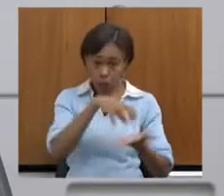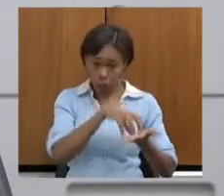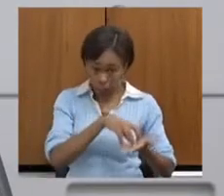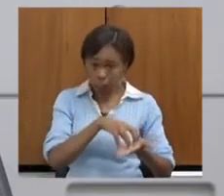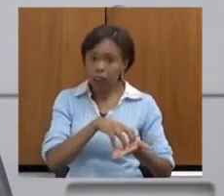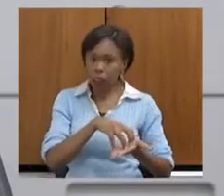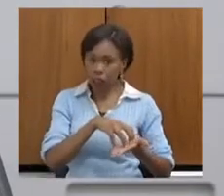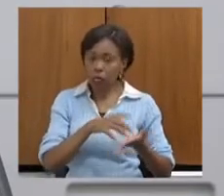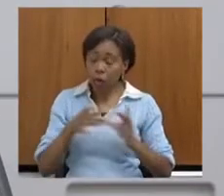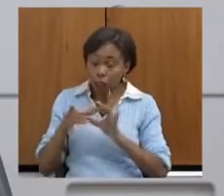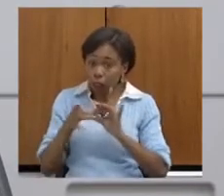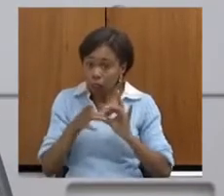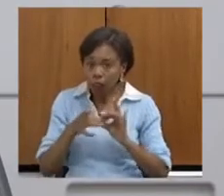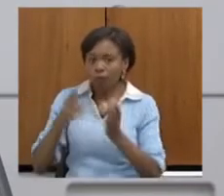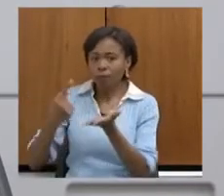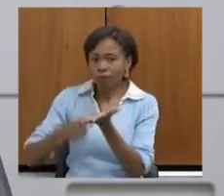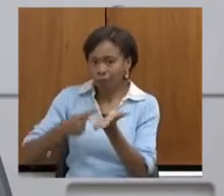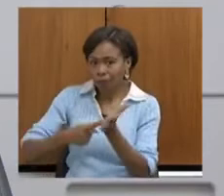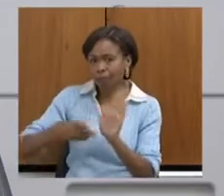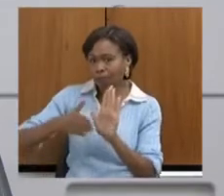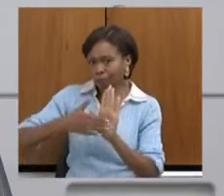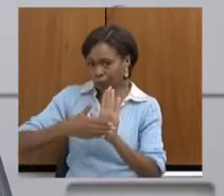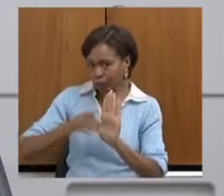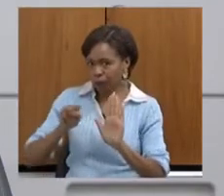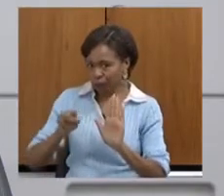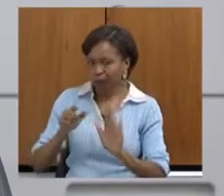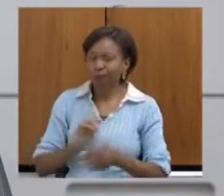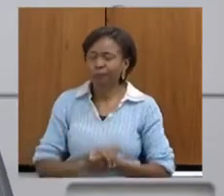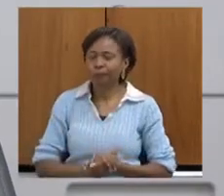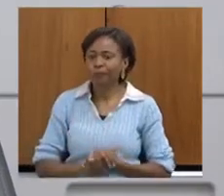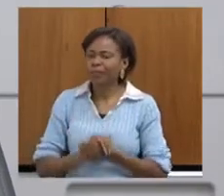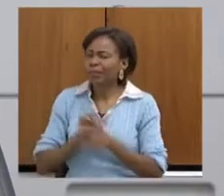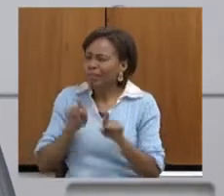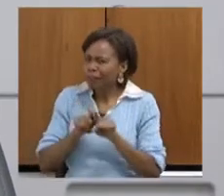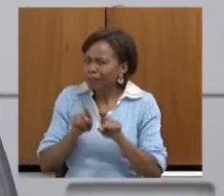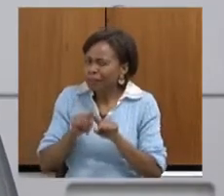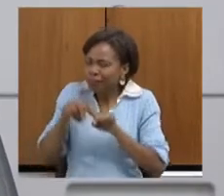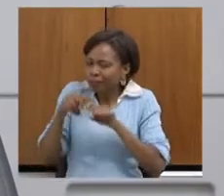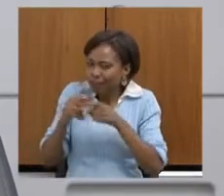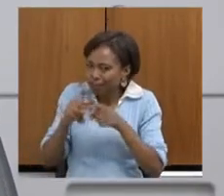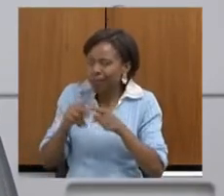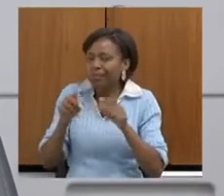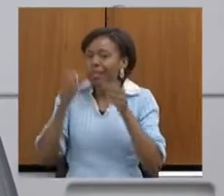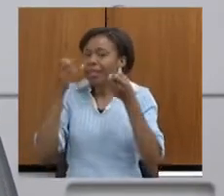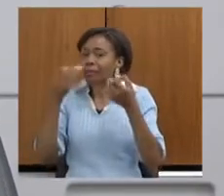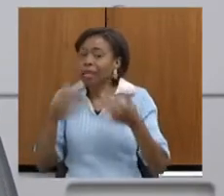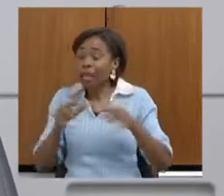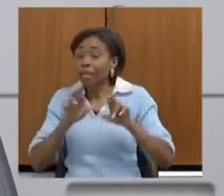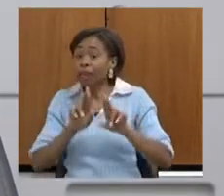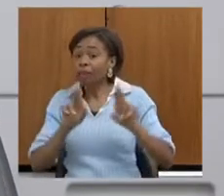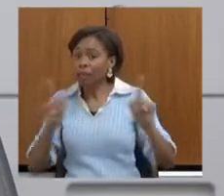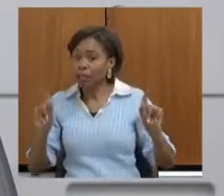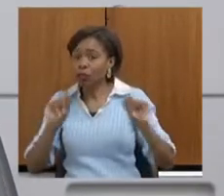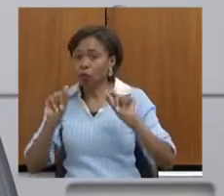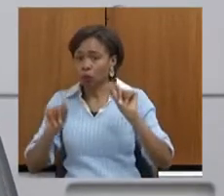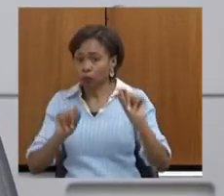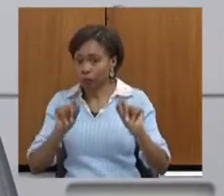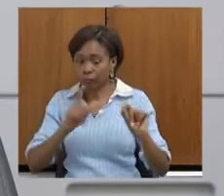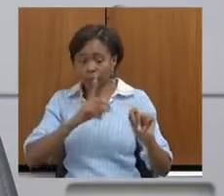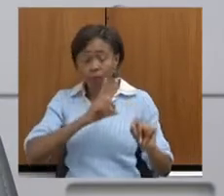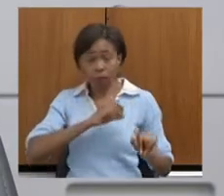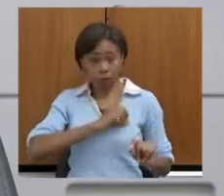e também gostaria muito de deixar aqui hoje o a pequena distinção entre a legitimidade da Defensoria Pública